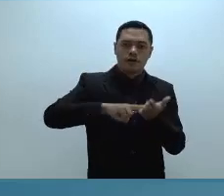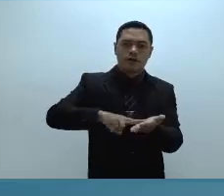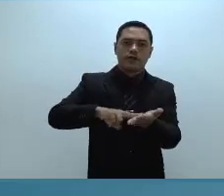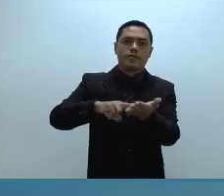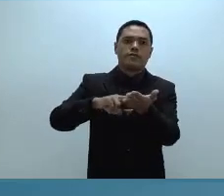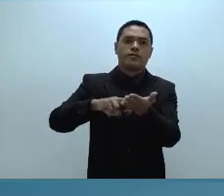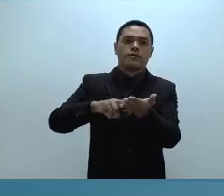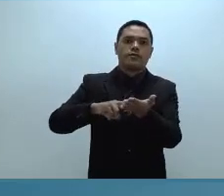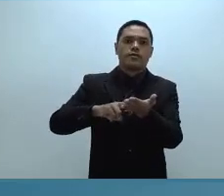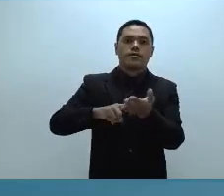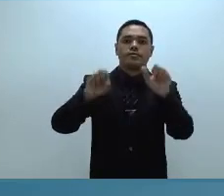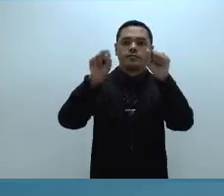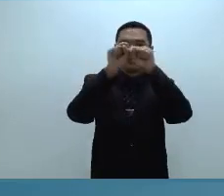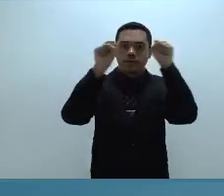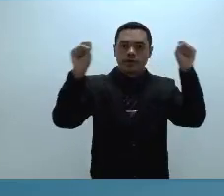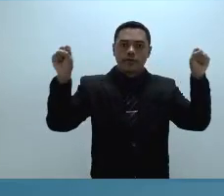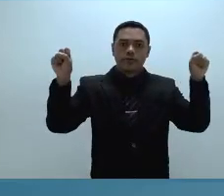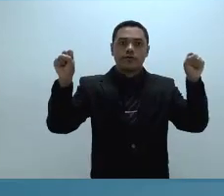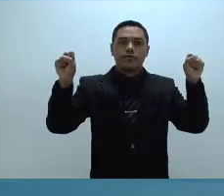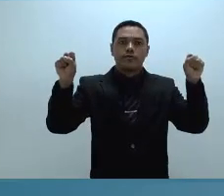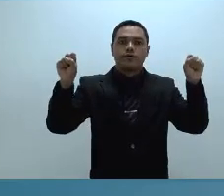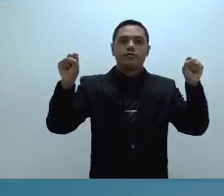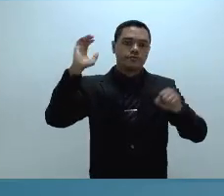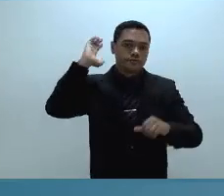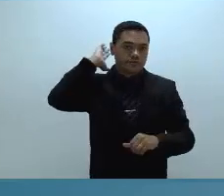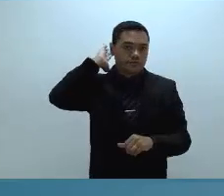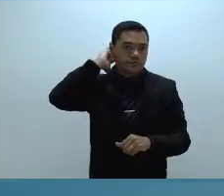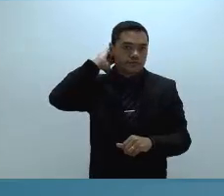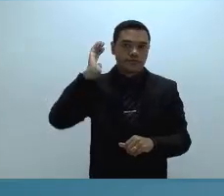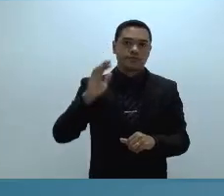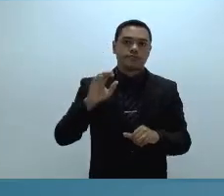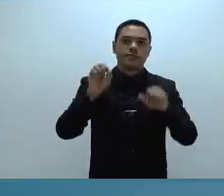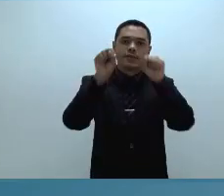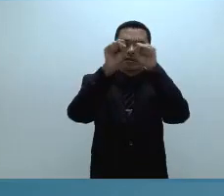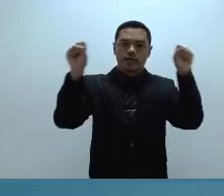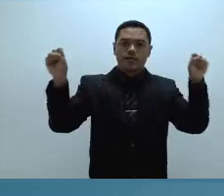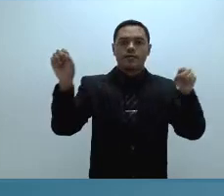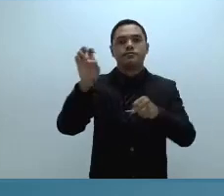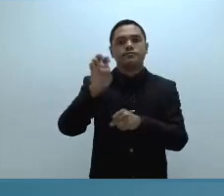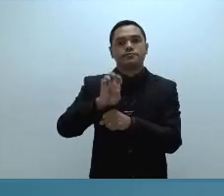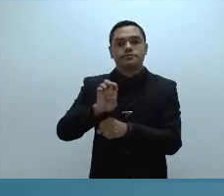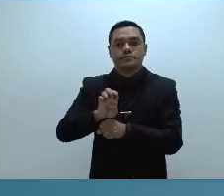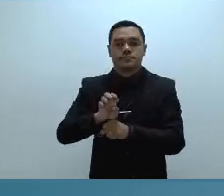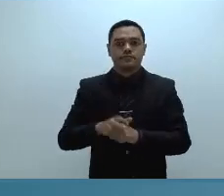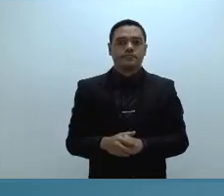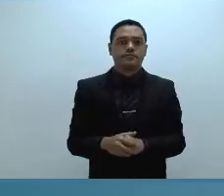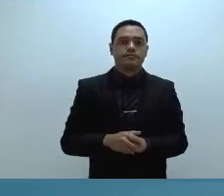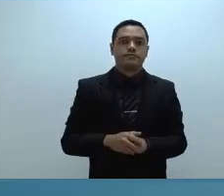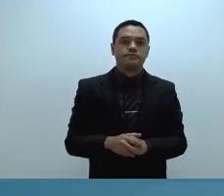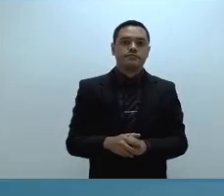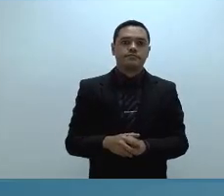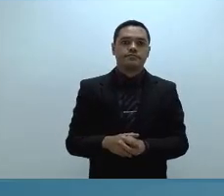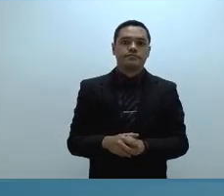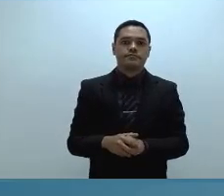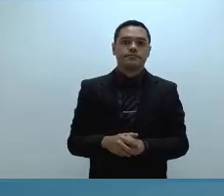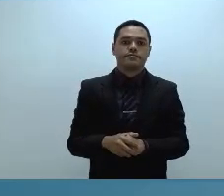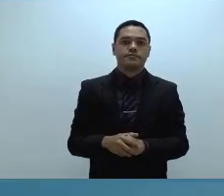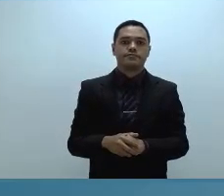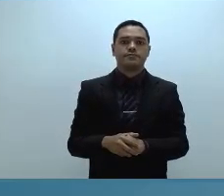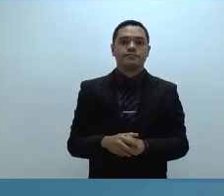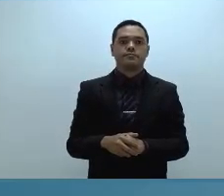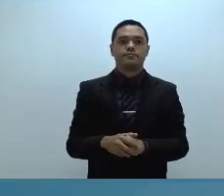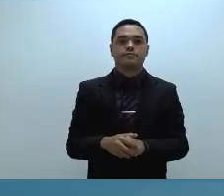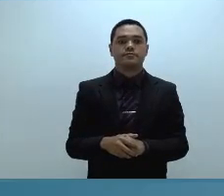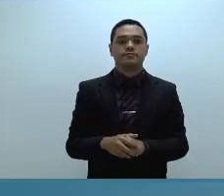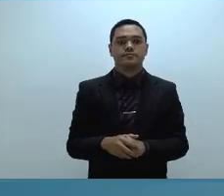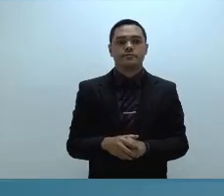da Suprema Corte do Pará, da Suprema Corte Estadual do Pará. Aí foi a